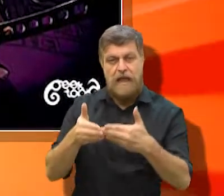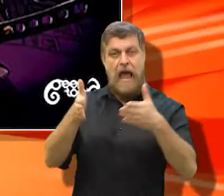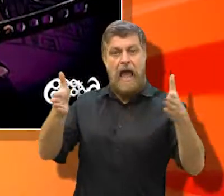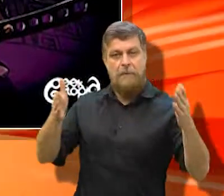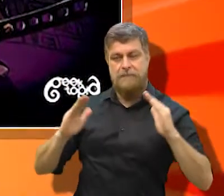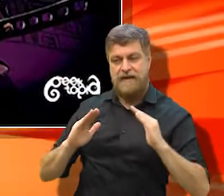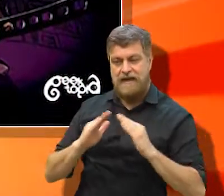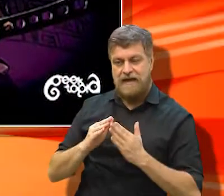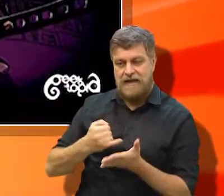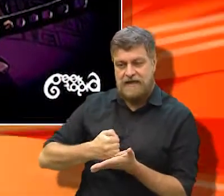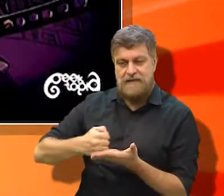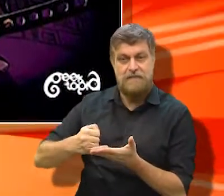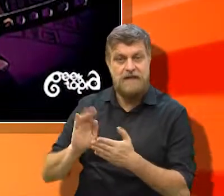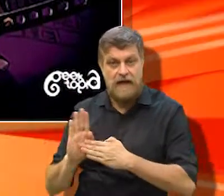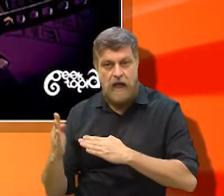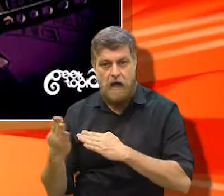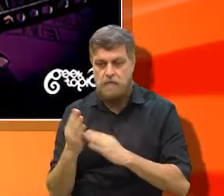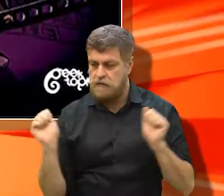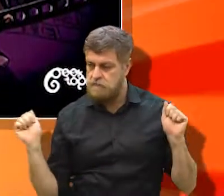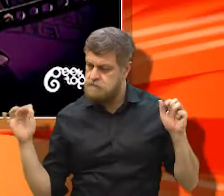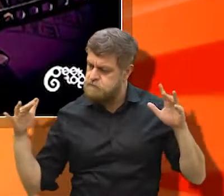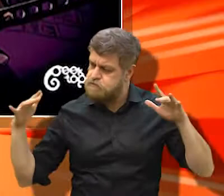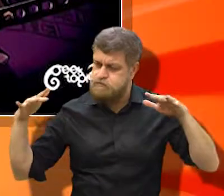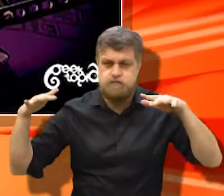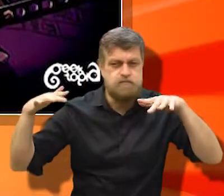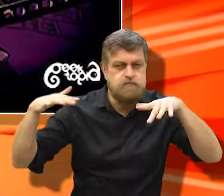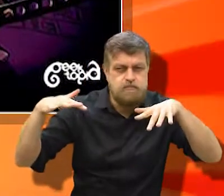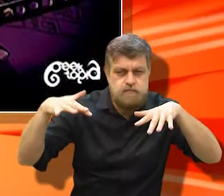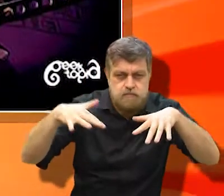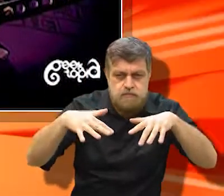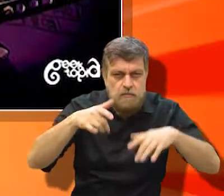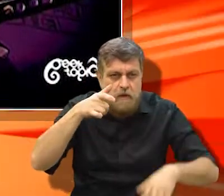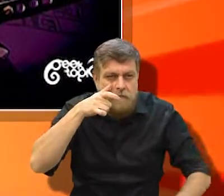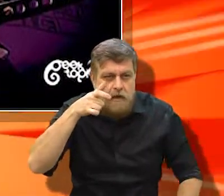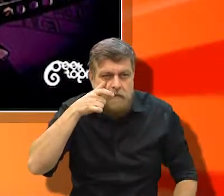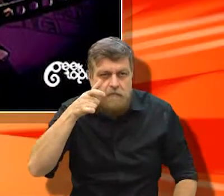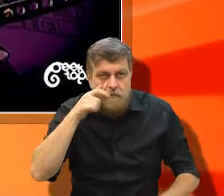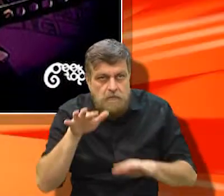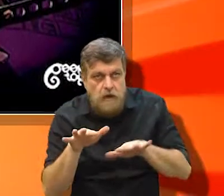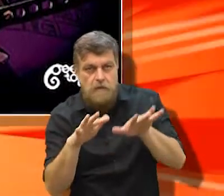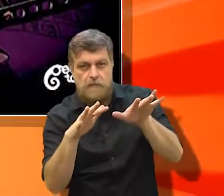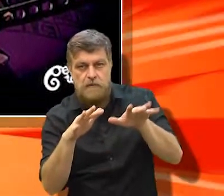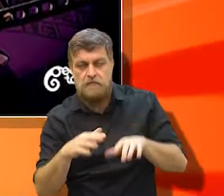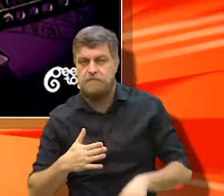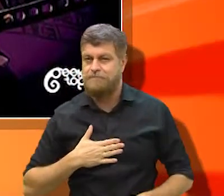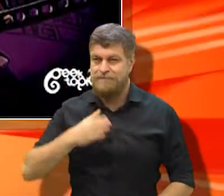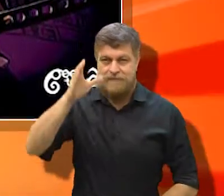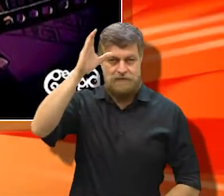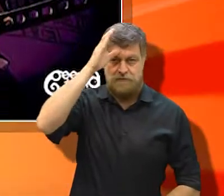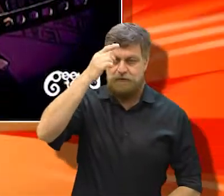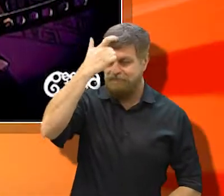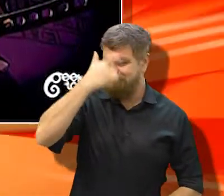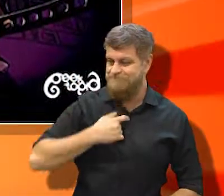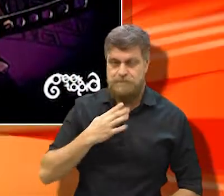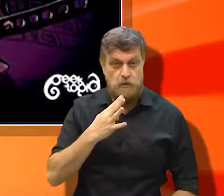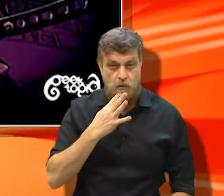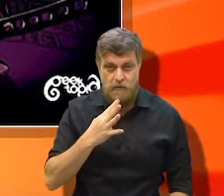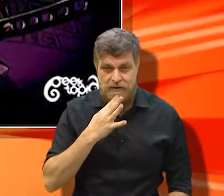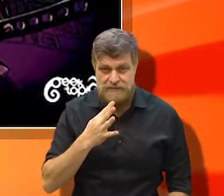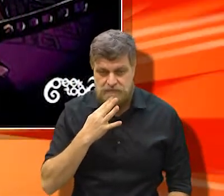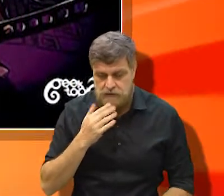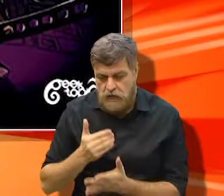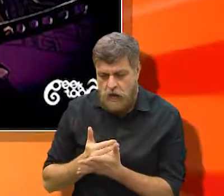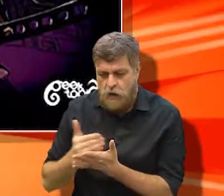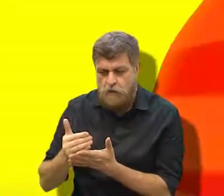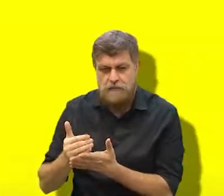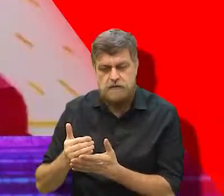lá no Ipiranga para a galera do bairro assistir. Era um evento, né? E esse tio, eu não conheci, assim,